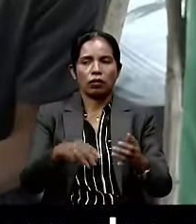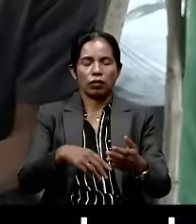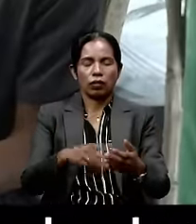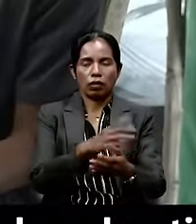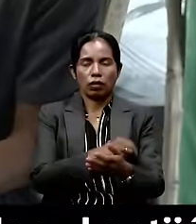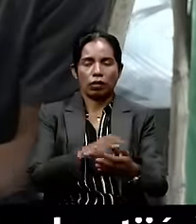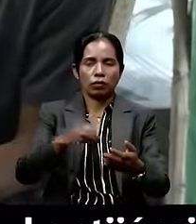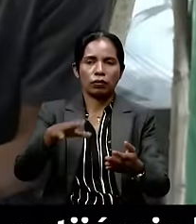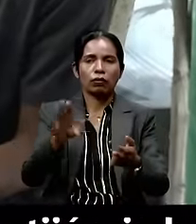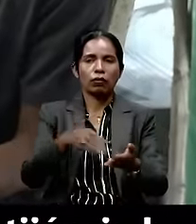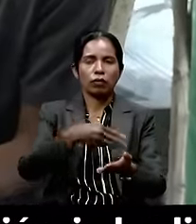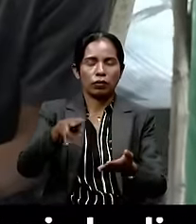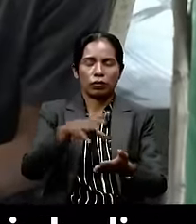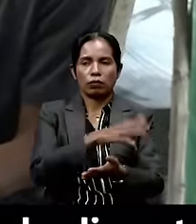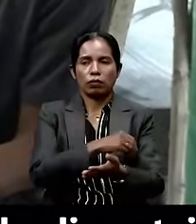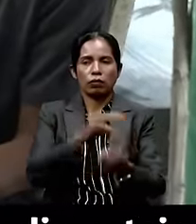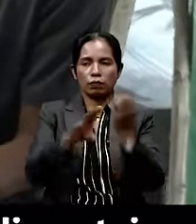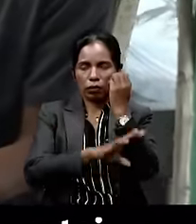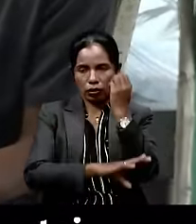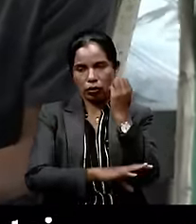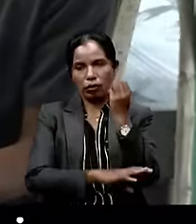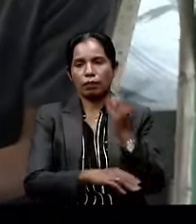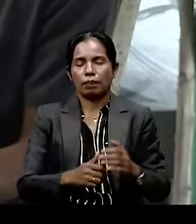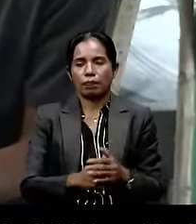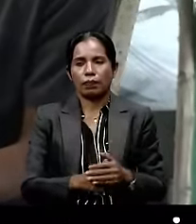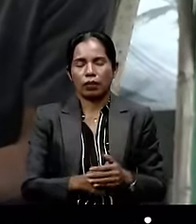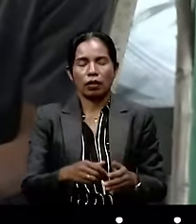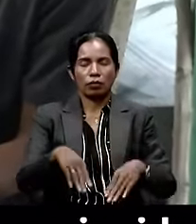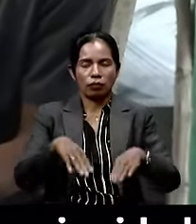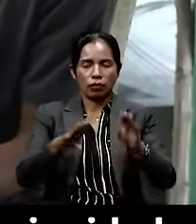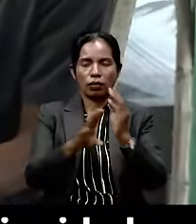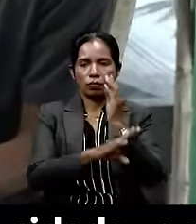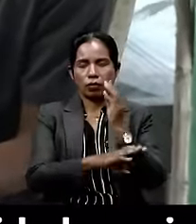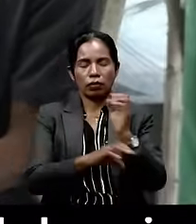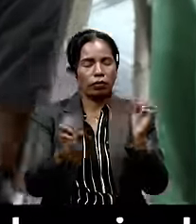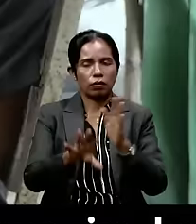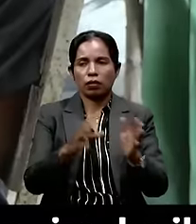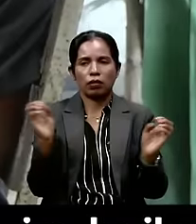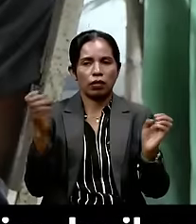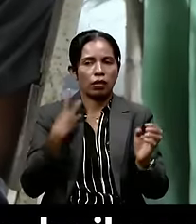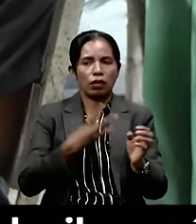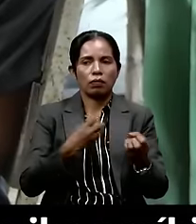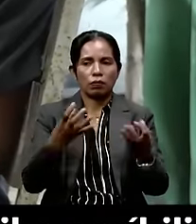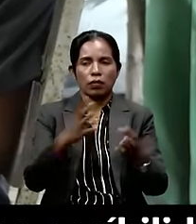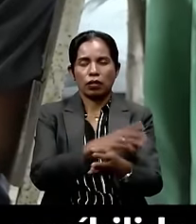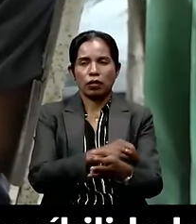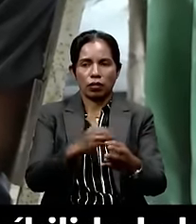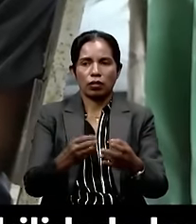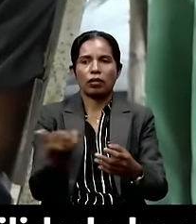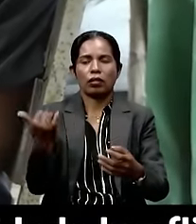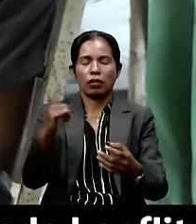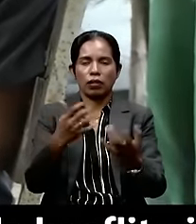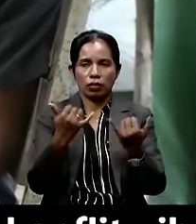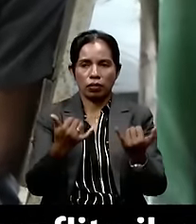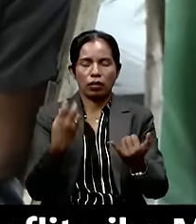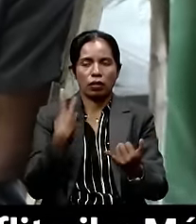batar. Tun conforme de dela ruma be hetan dia da ruma la hetan tamba am barak mas túnel ne tamba agora